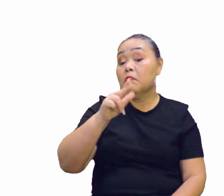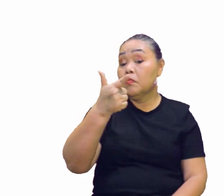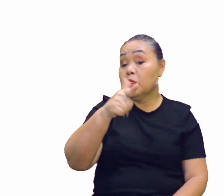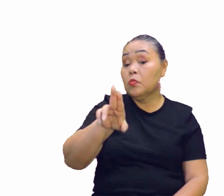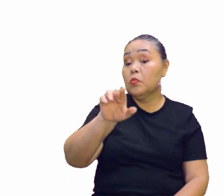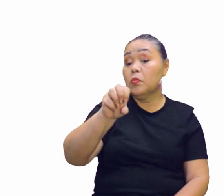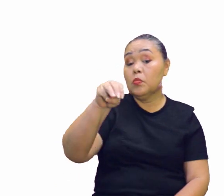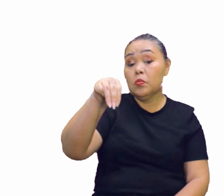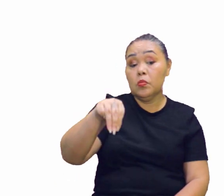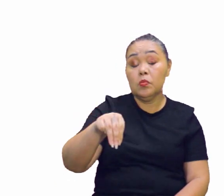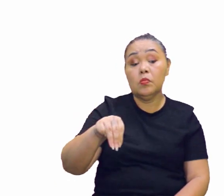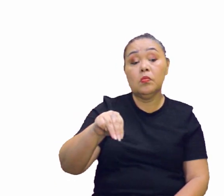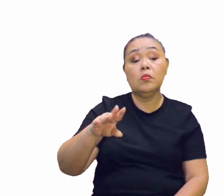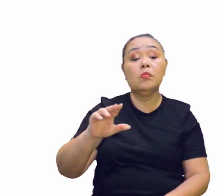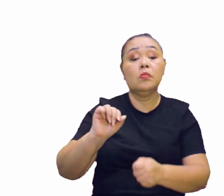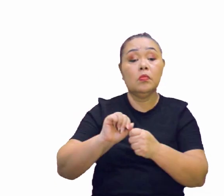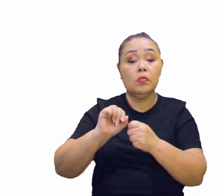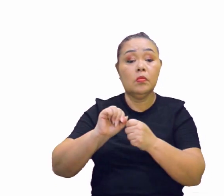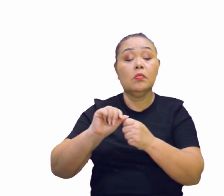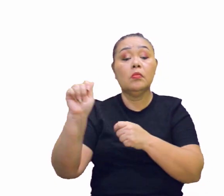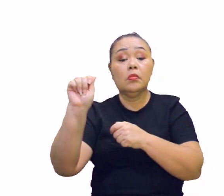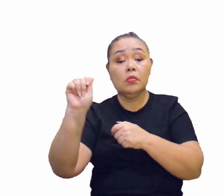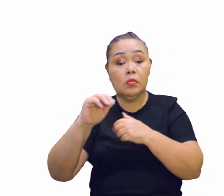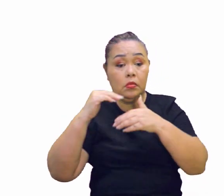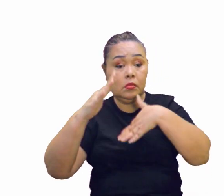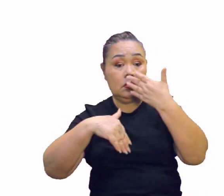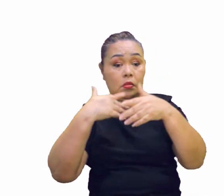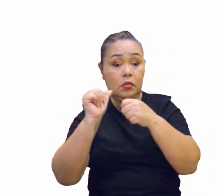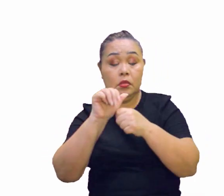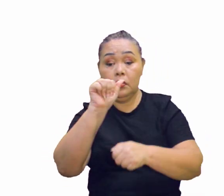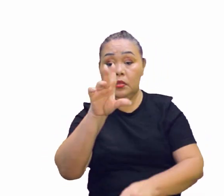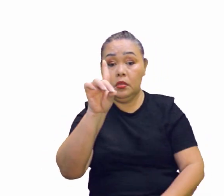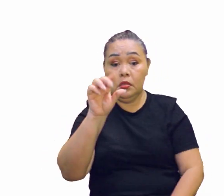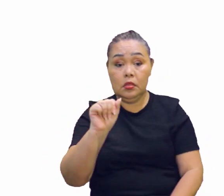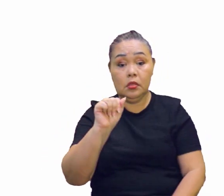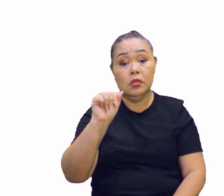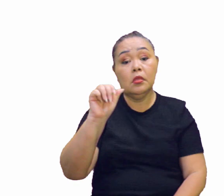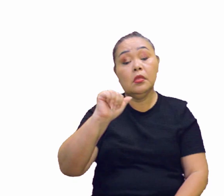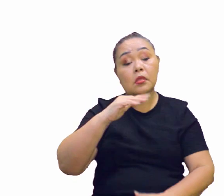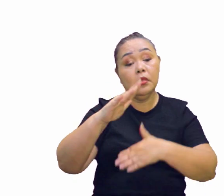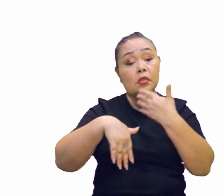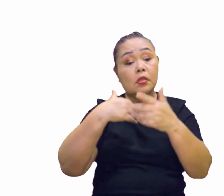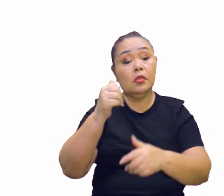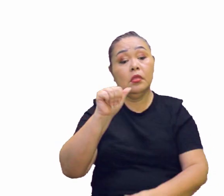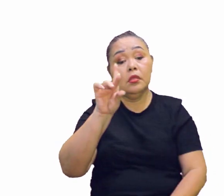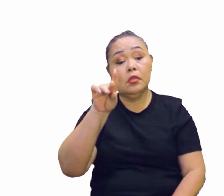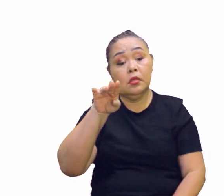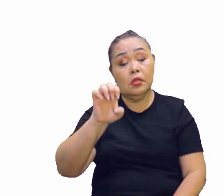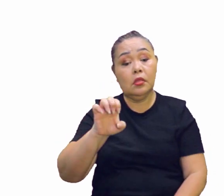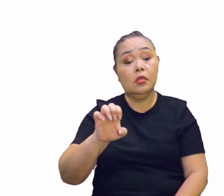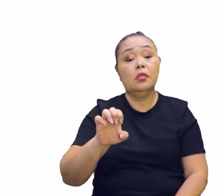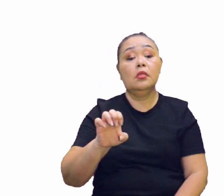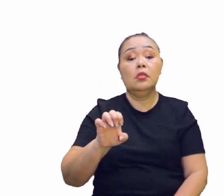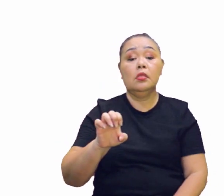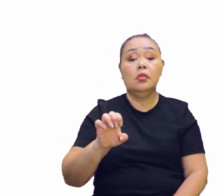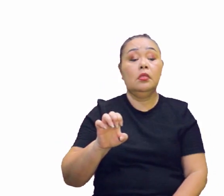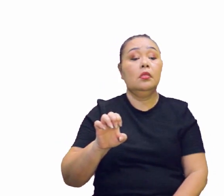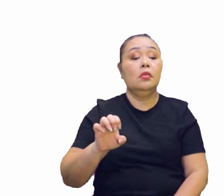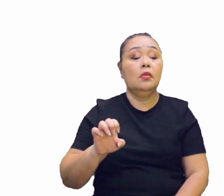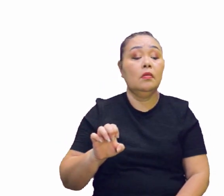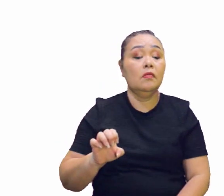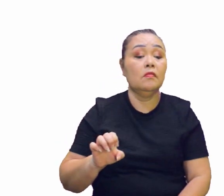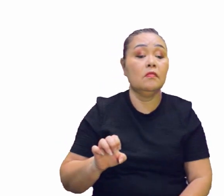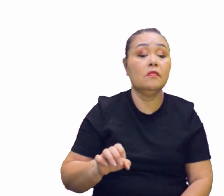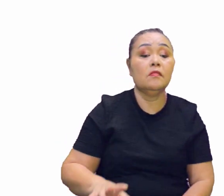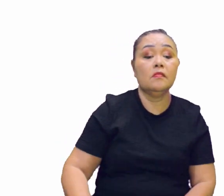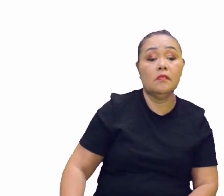nome. Elas vêm com a Agência de Desenvolvimento da Amazônia, conhecido como ADA, e a Agência de Desenvolvimento do Nordeste, a ADENE.